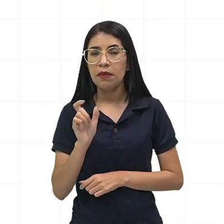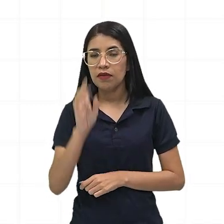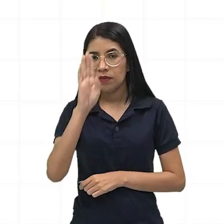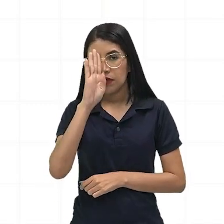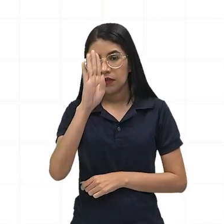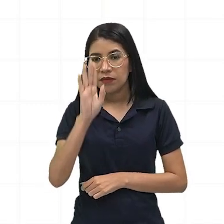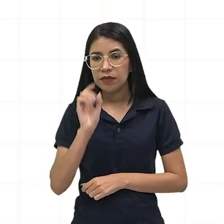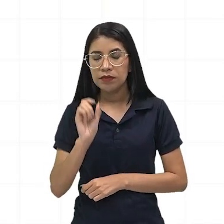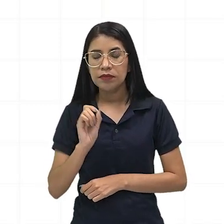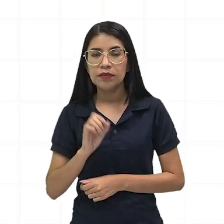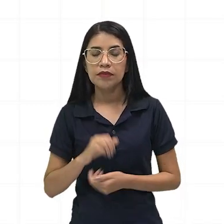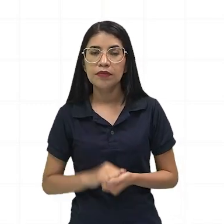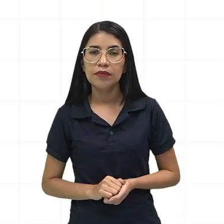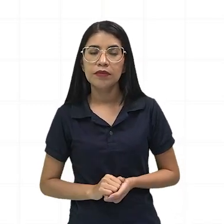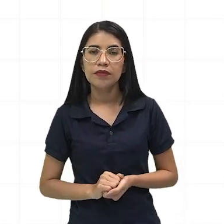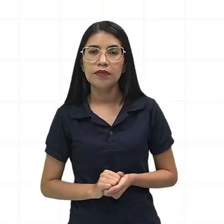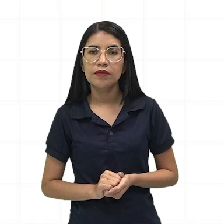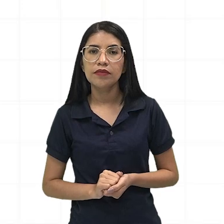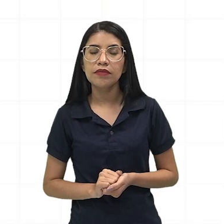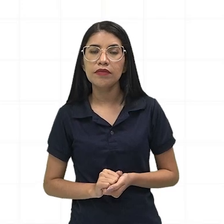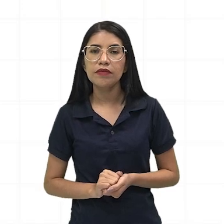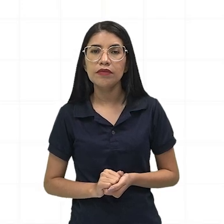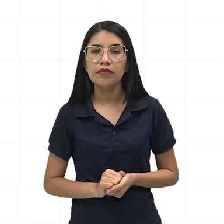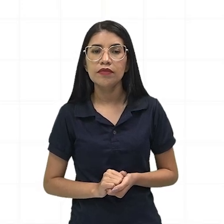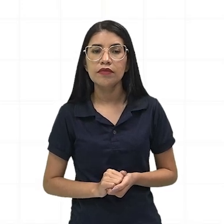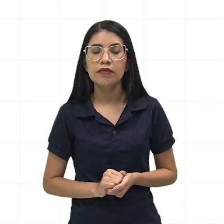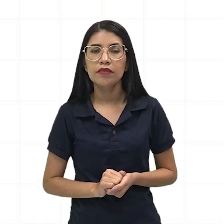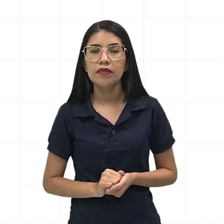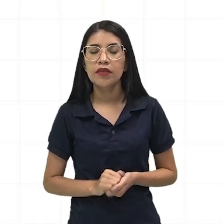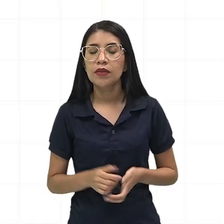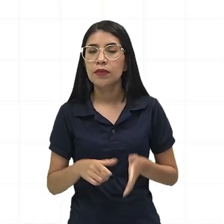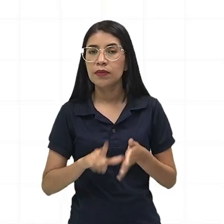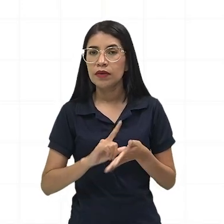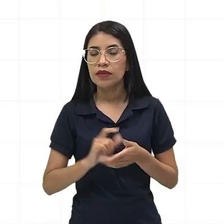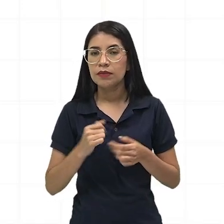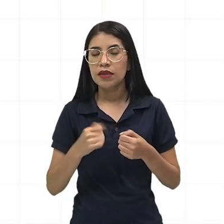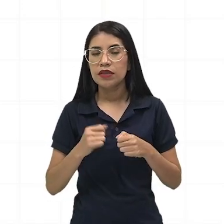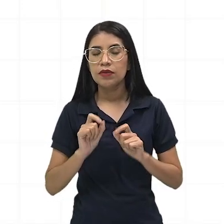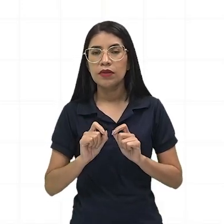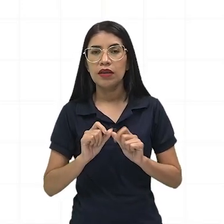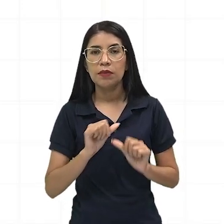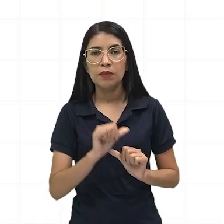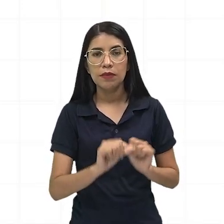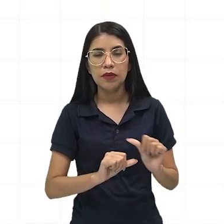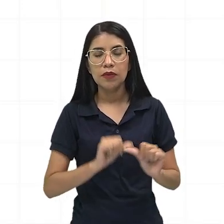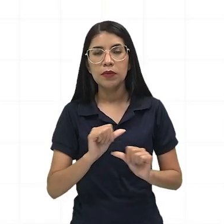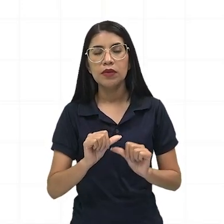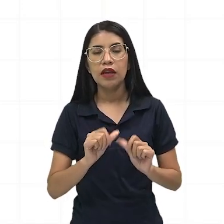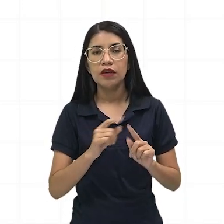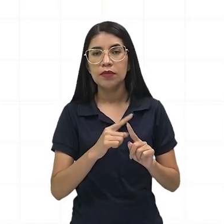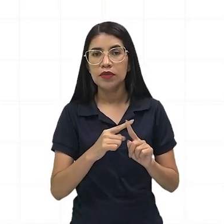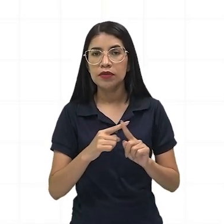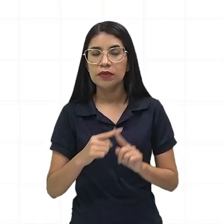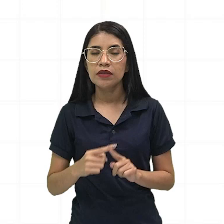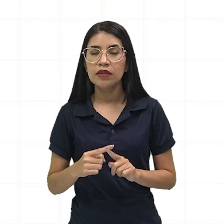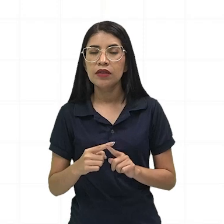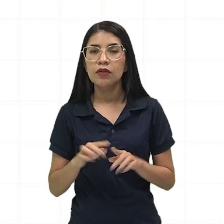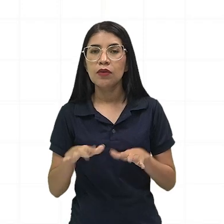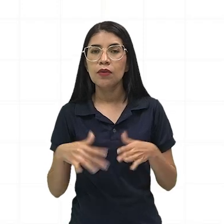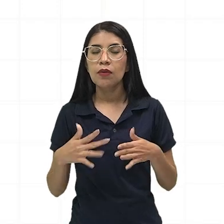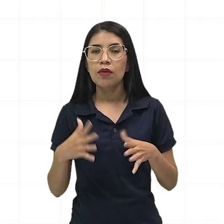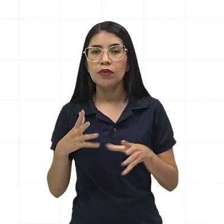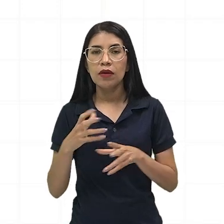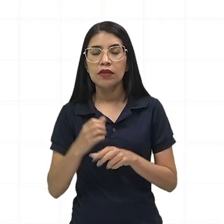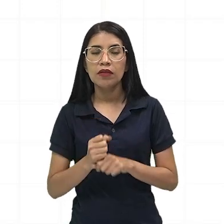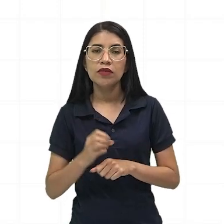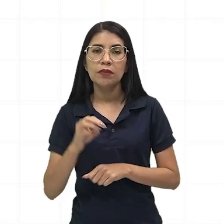né? Desse tanque em litros. Então, primeiro, nós vamos então transformar, vamos multiplicar e ver quantos metros